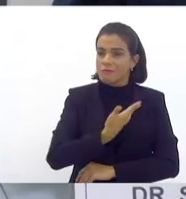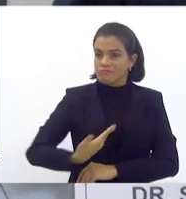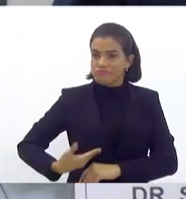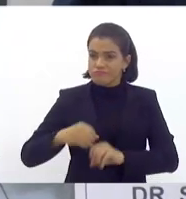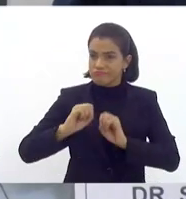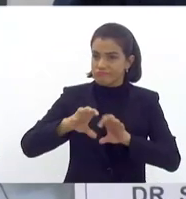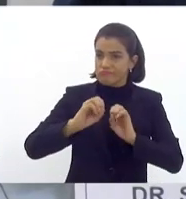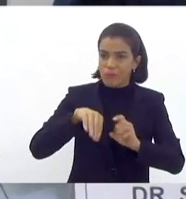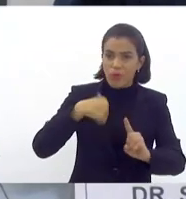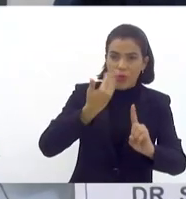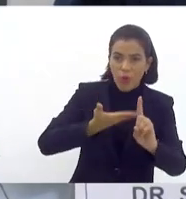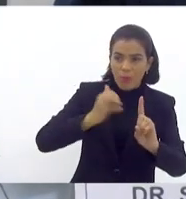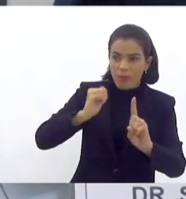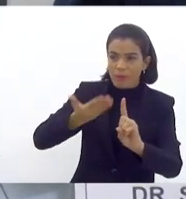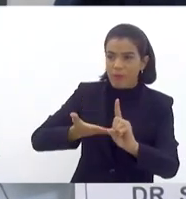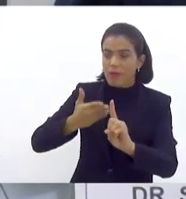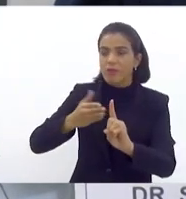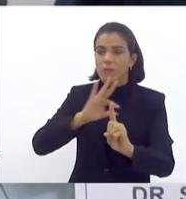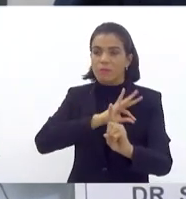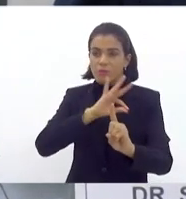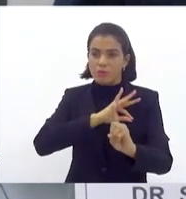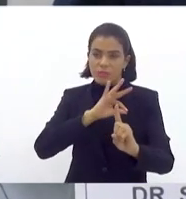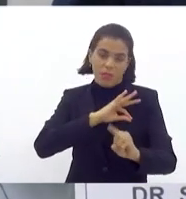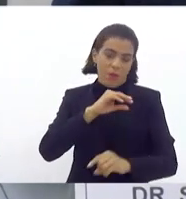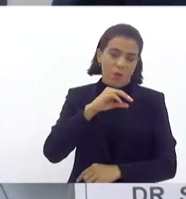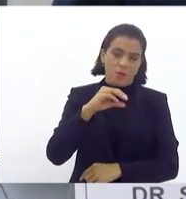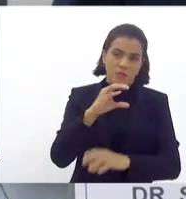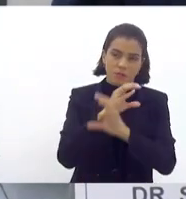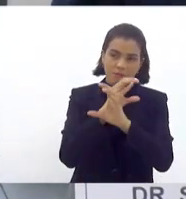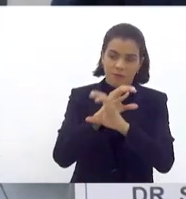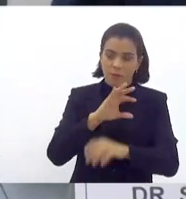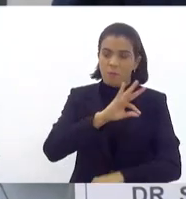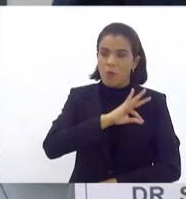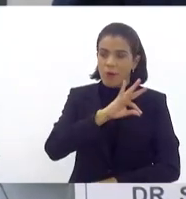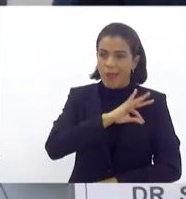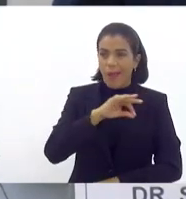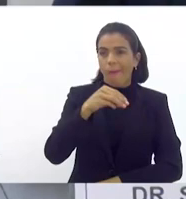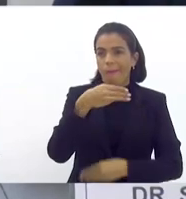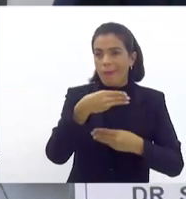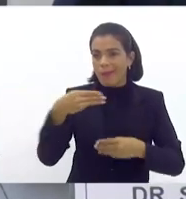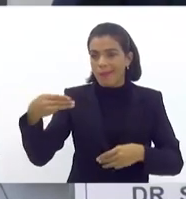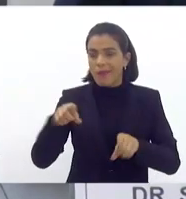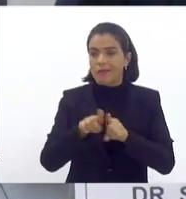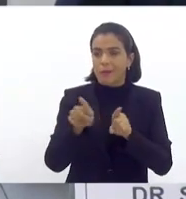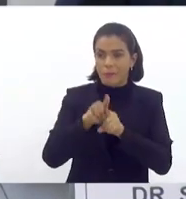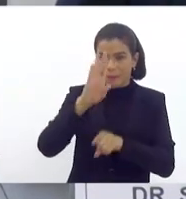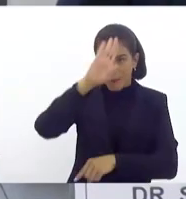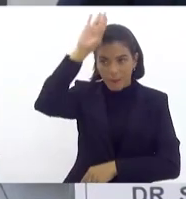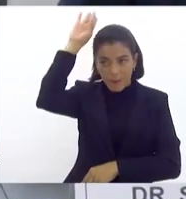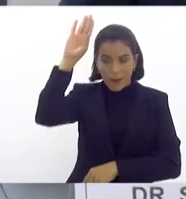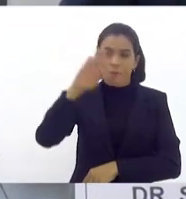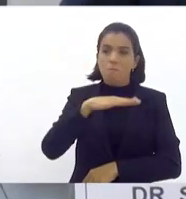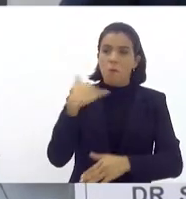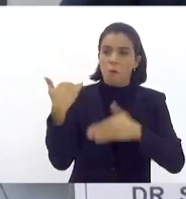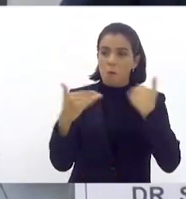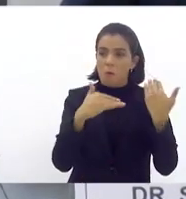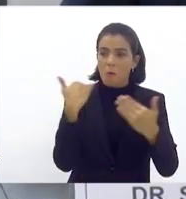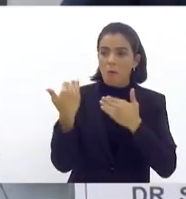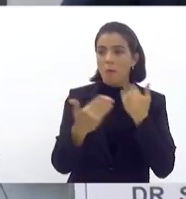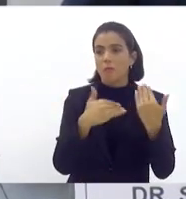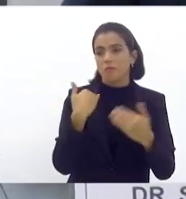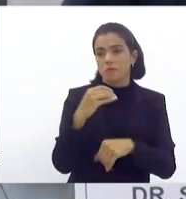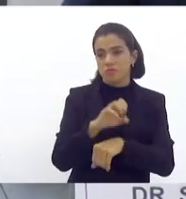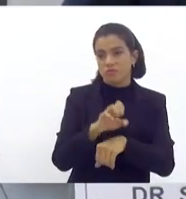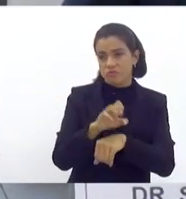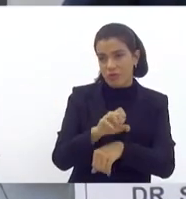em homenagem aos policiais civis ou policiais militares e aos bombeiros militares estaduais mortos em serviço no estado do Rio de Janeiro. Para